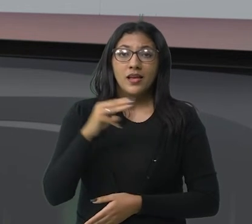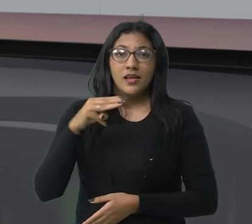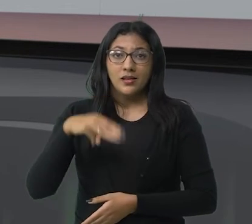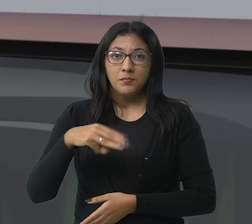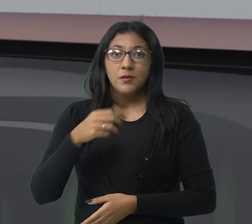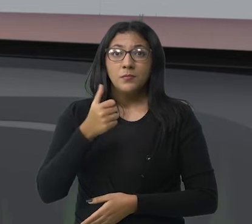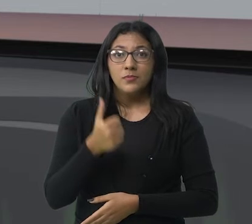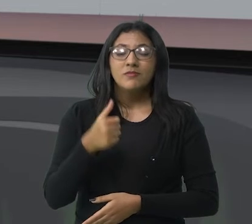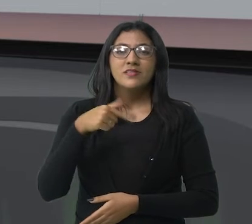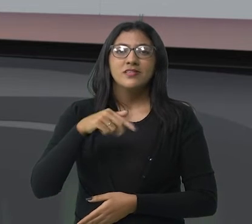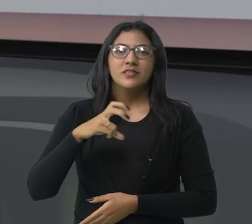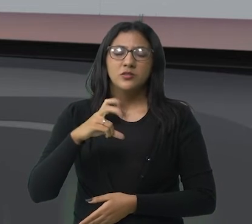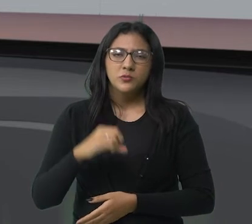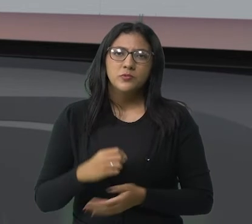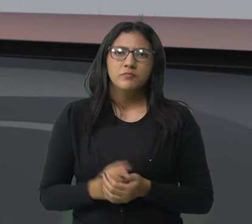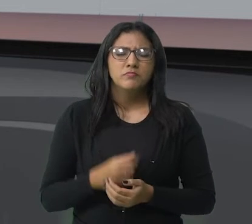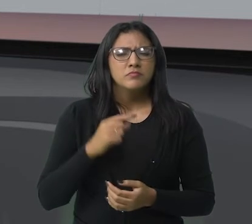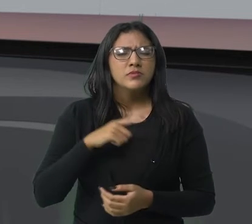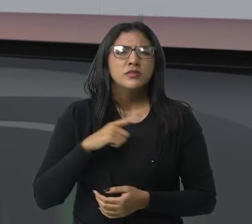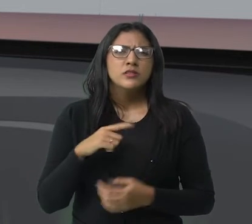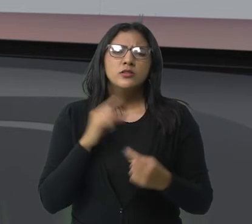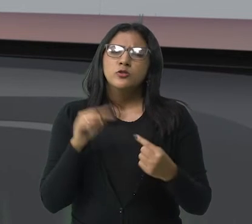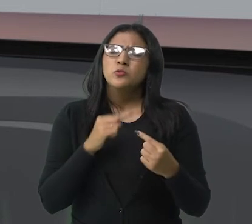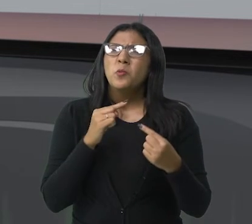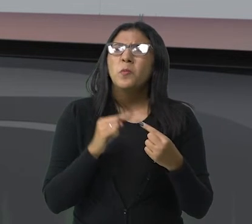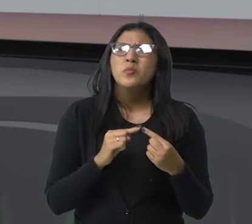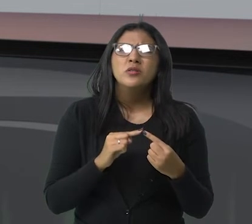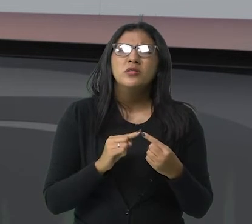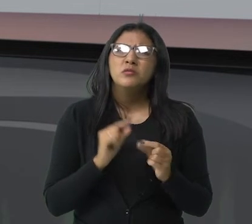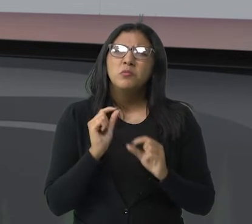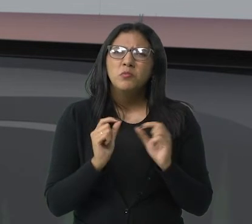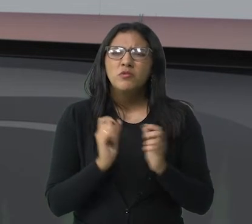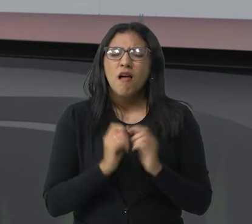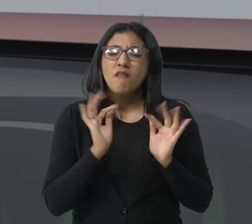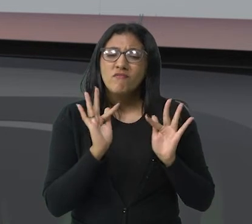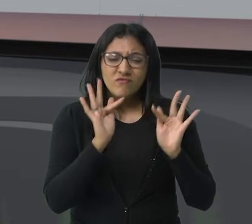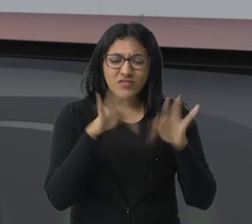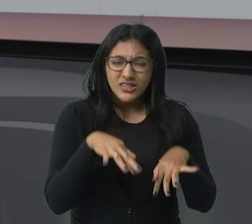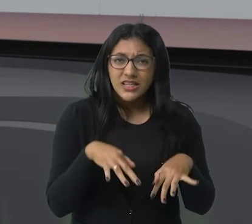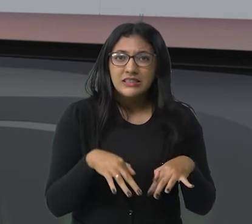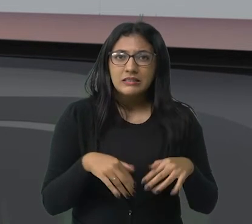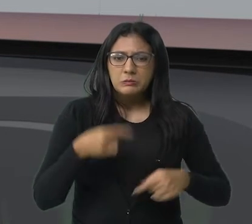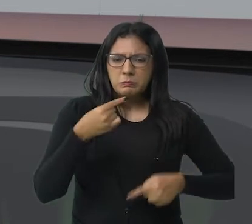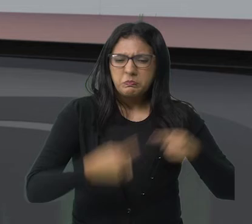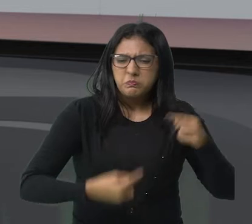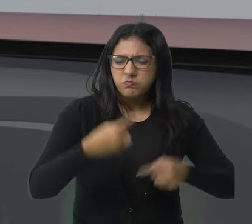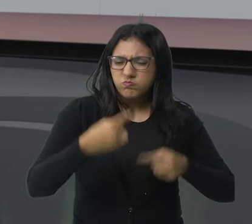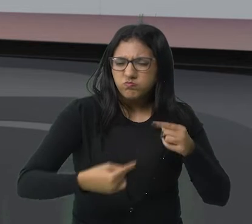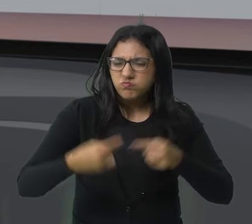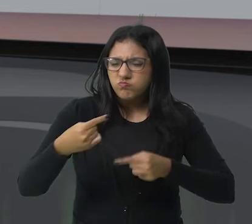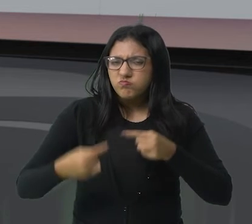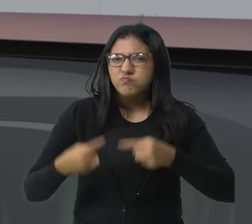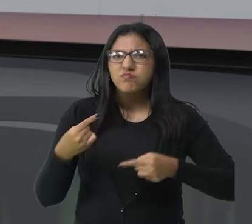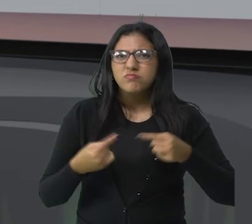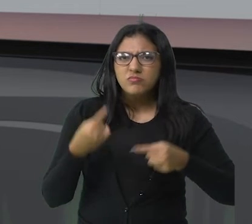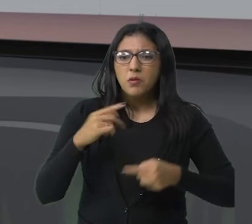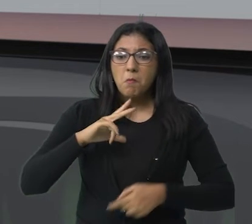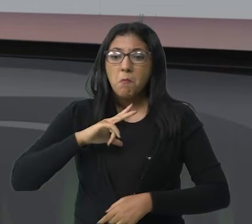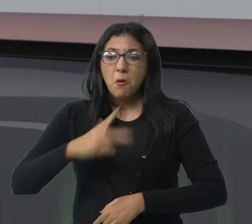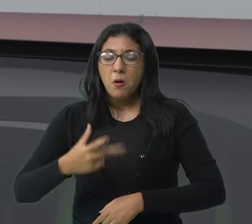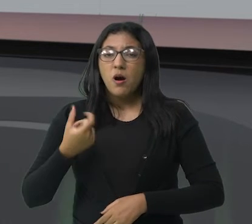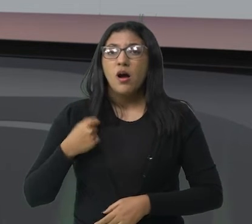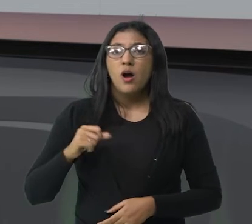Esse tratado tinha a missão de pôr fim nas disputas territoriais entre Portugal e Espanha. Isso